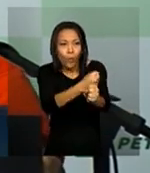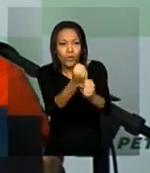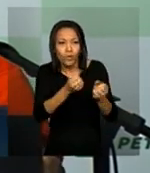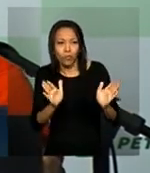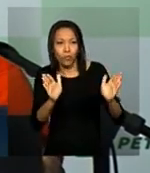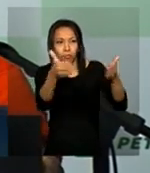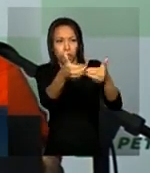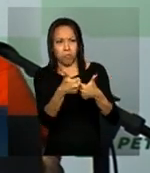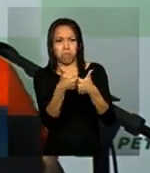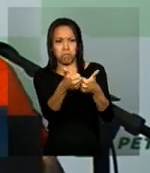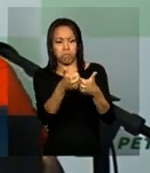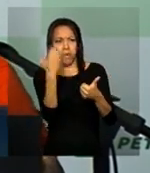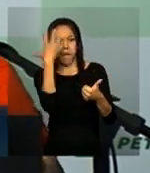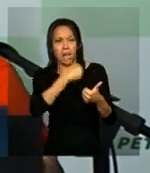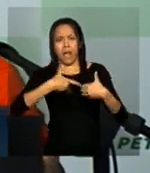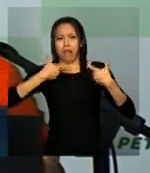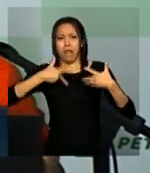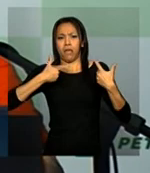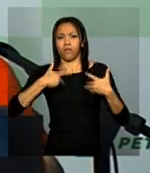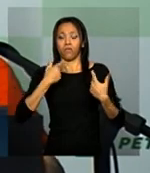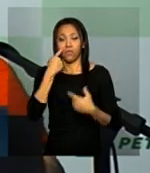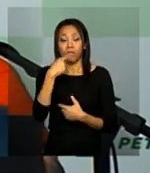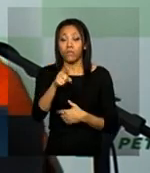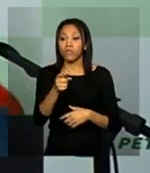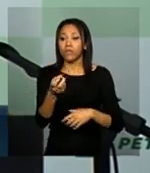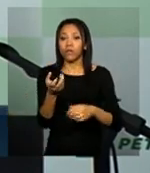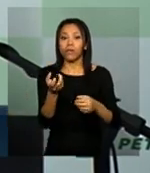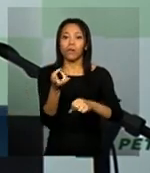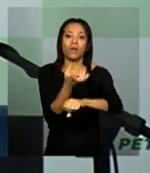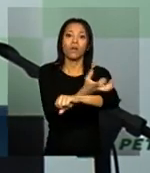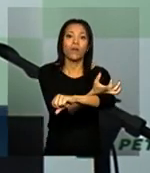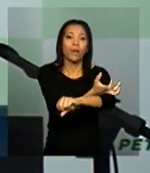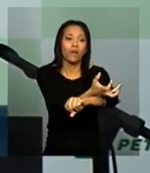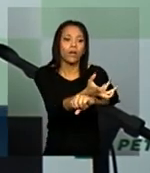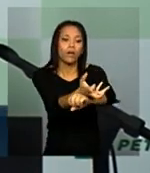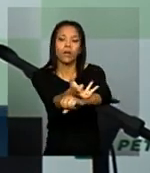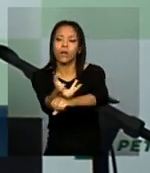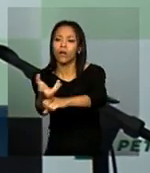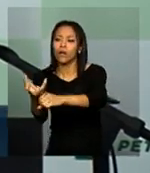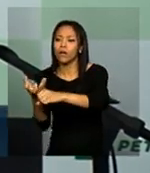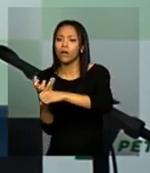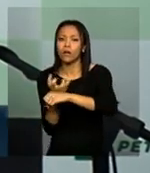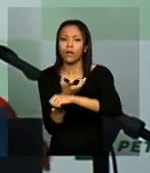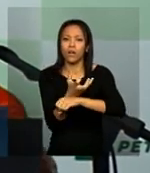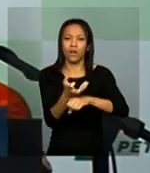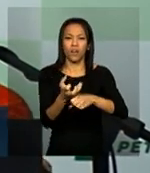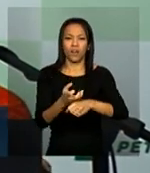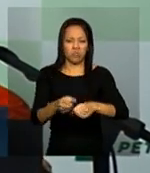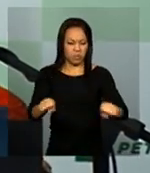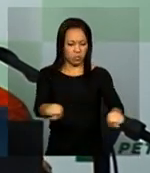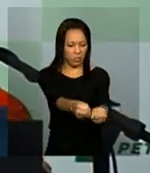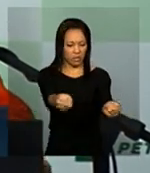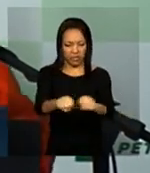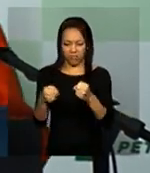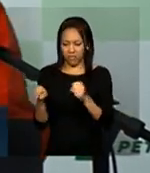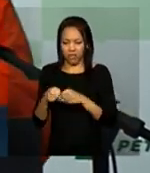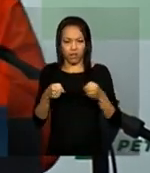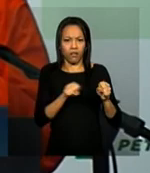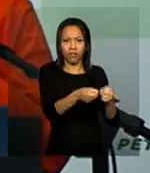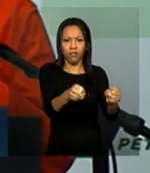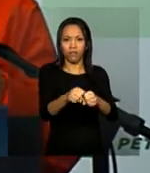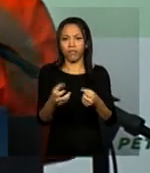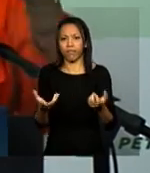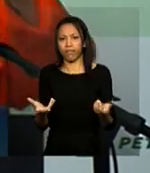pátio trabalhando. Você tinha grama crescendo entre o cimento quebrado do chão.